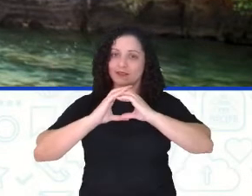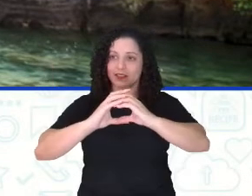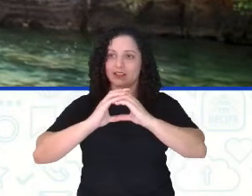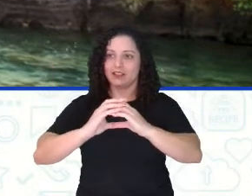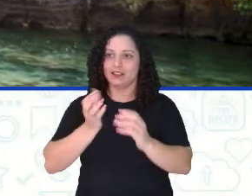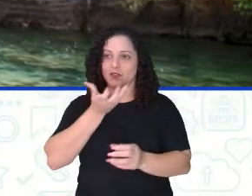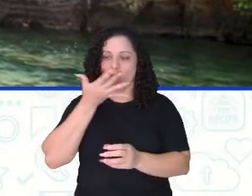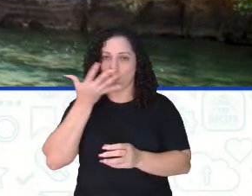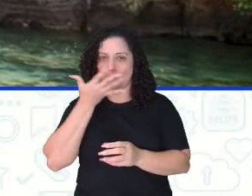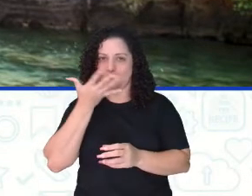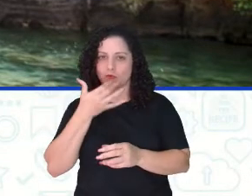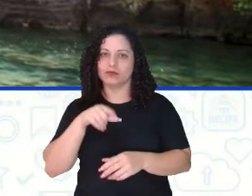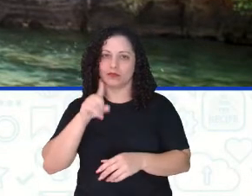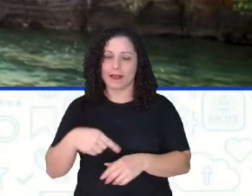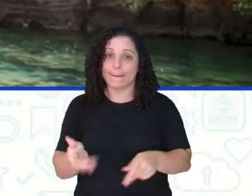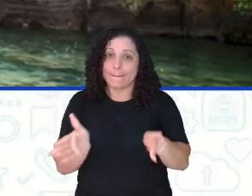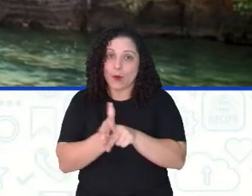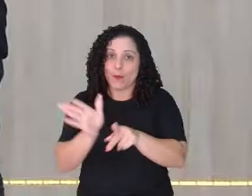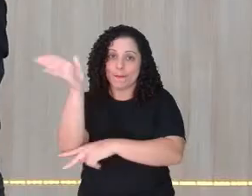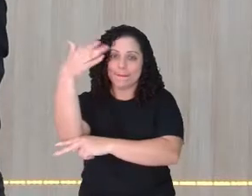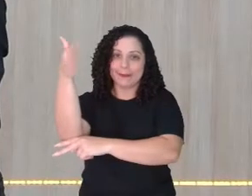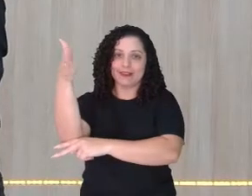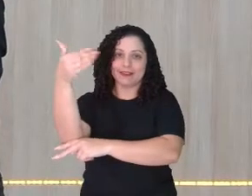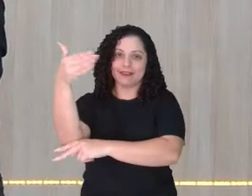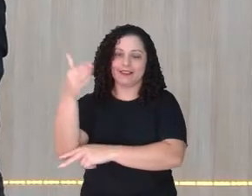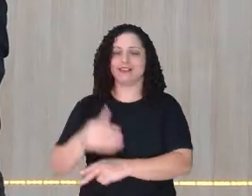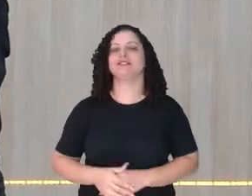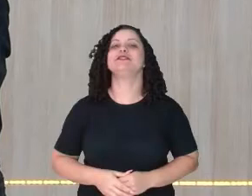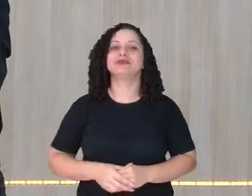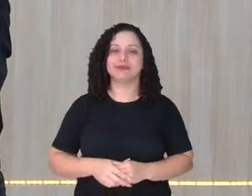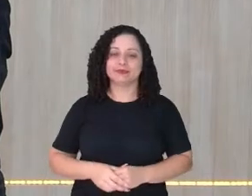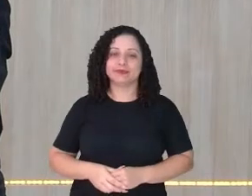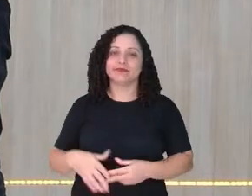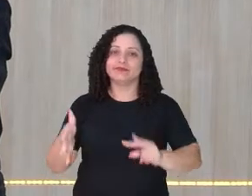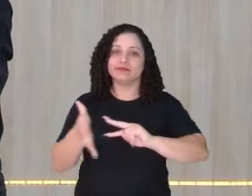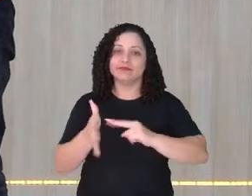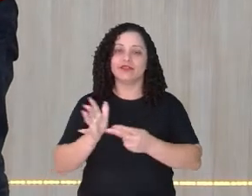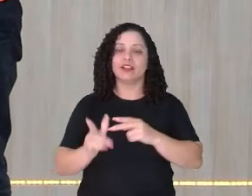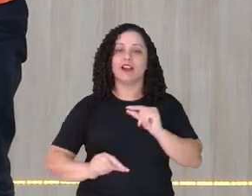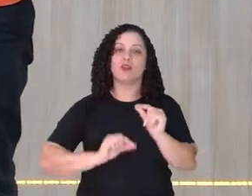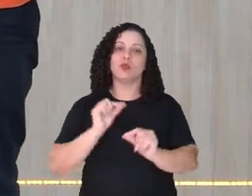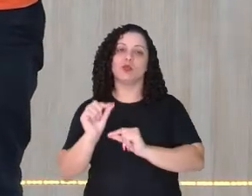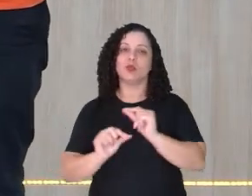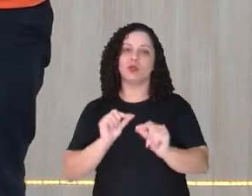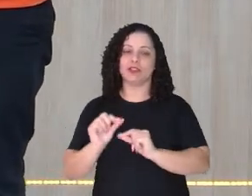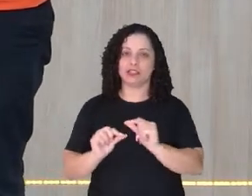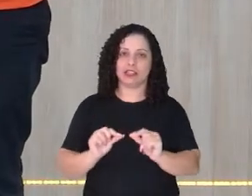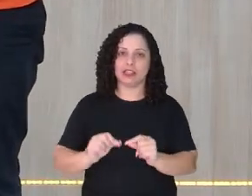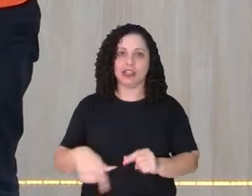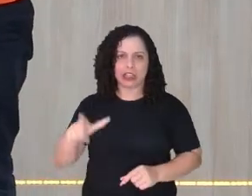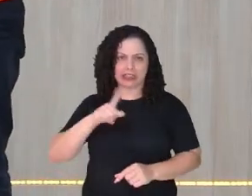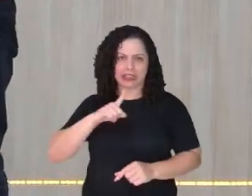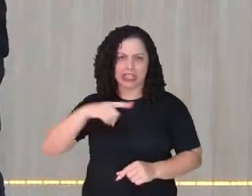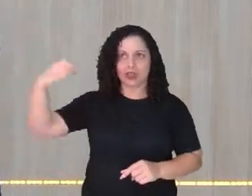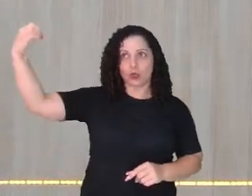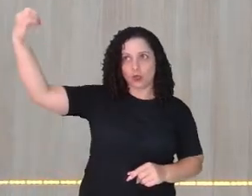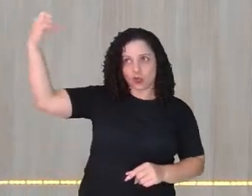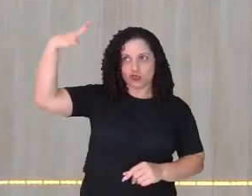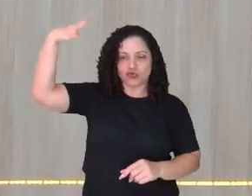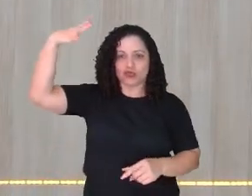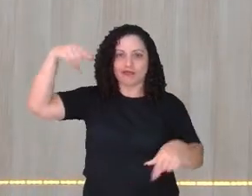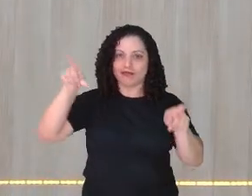mostra a bandeira Maori, beleza? Então, significa o quê? Que onde a luz vai ter também